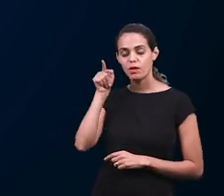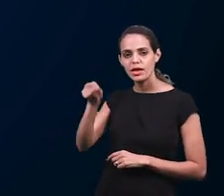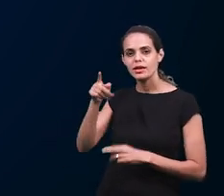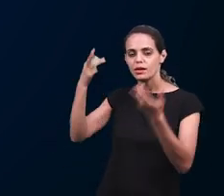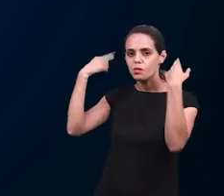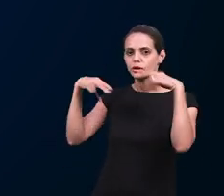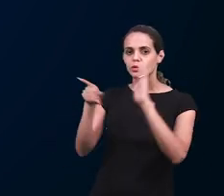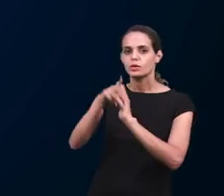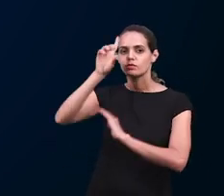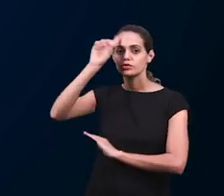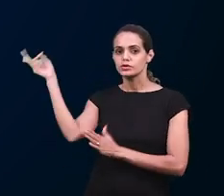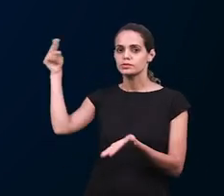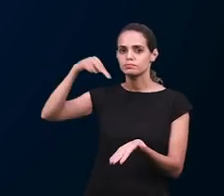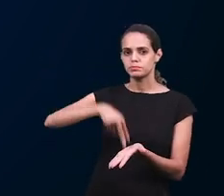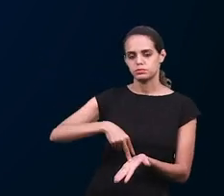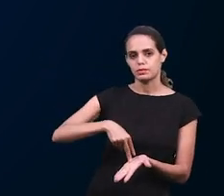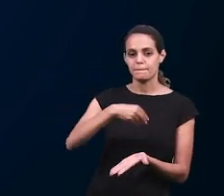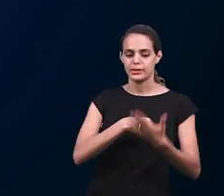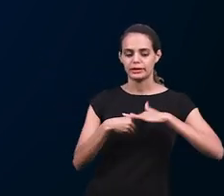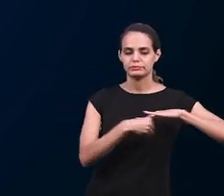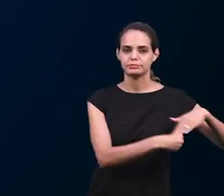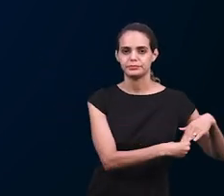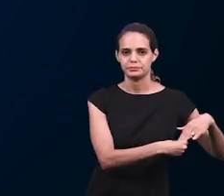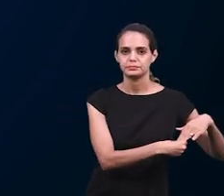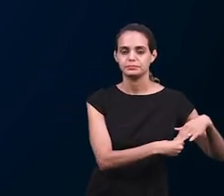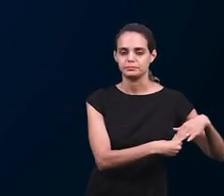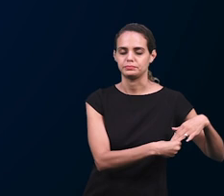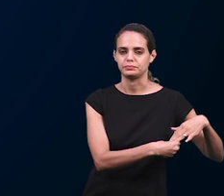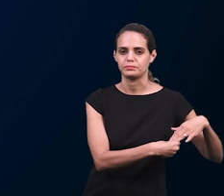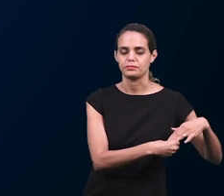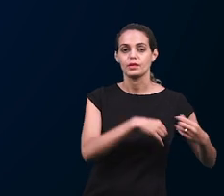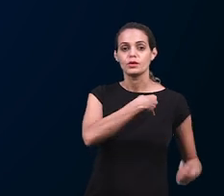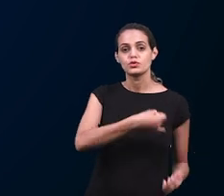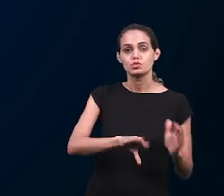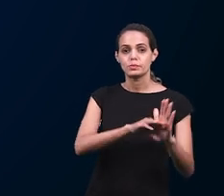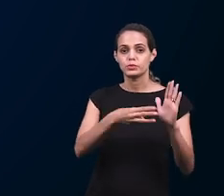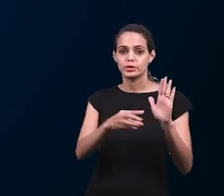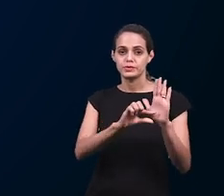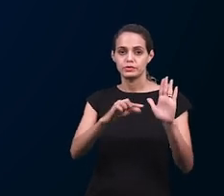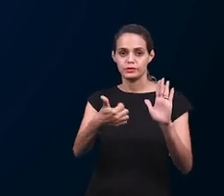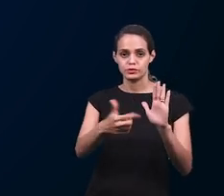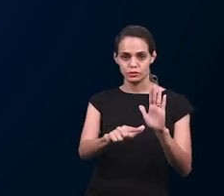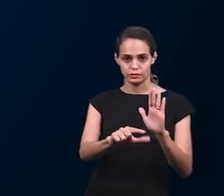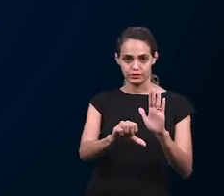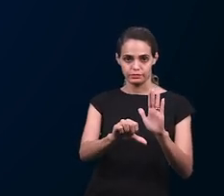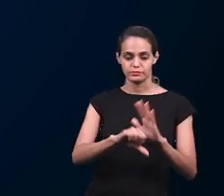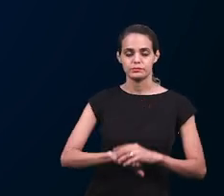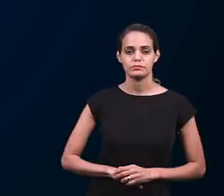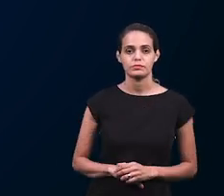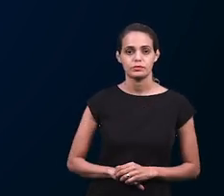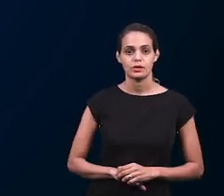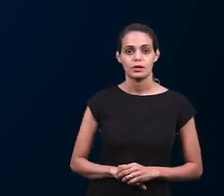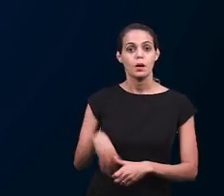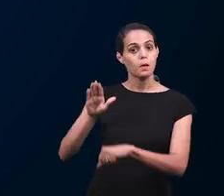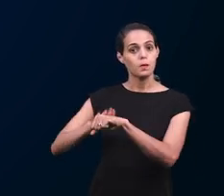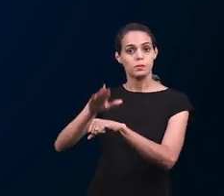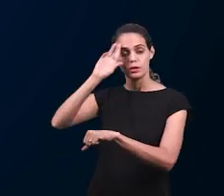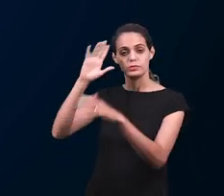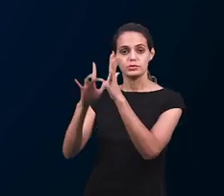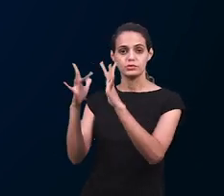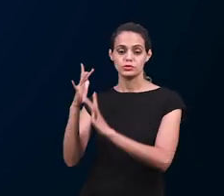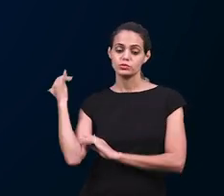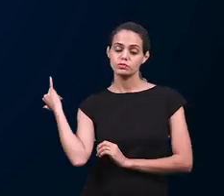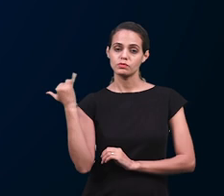diz, eis o cordeiro de Deus que tira o pecado do mundo. Identificamos em João 3:29. E o próprio Senhor Jesus